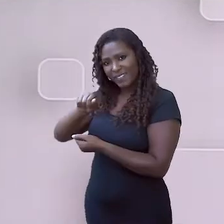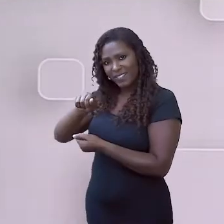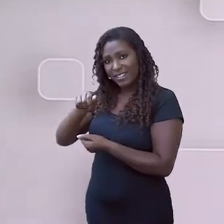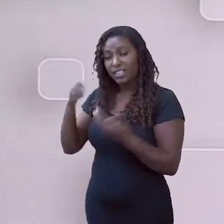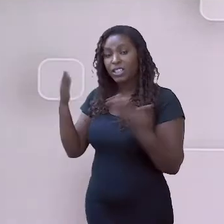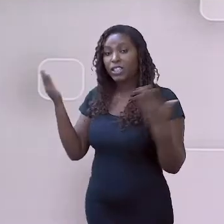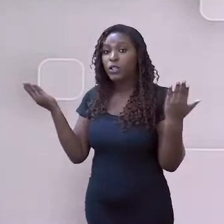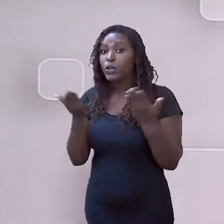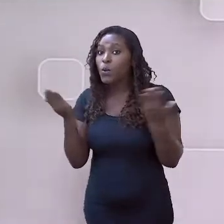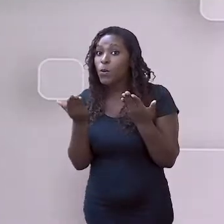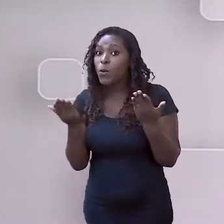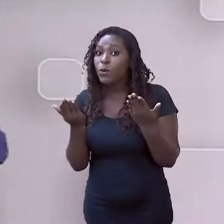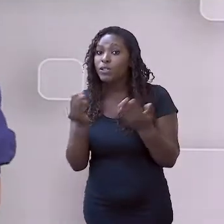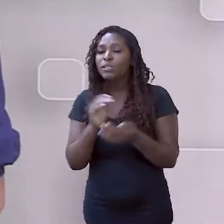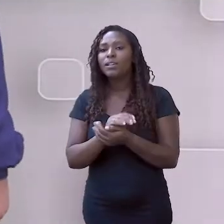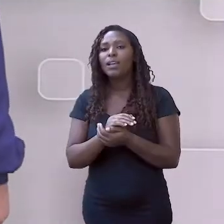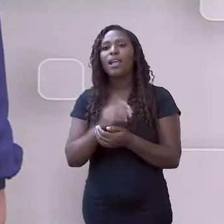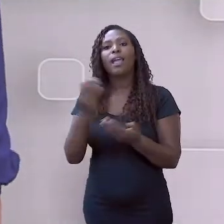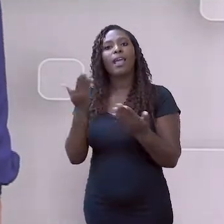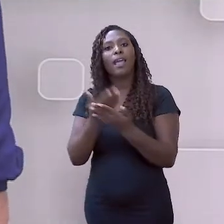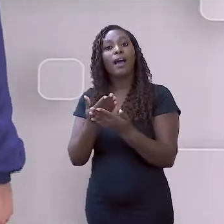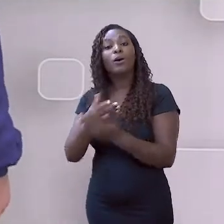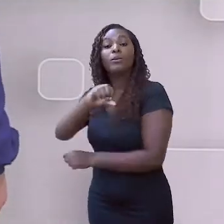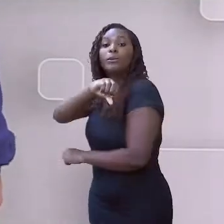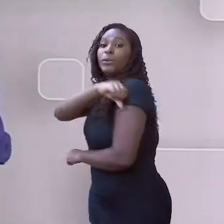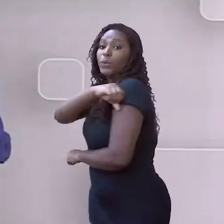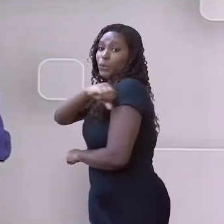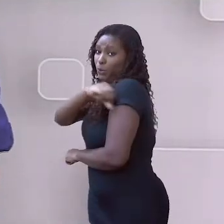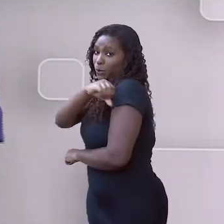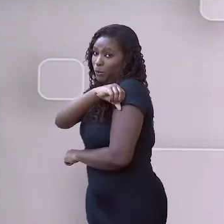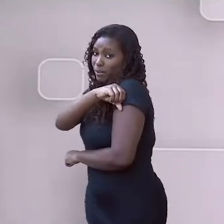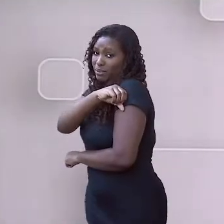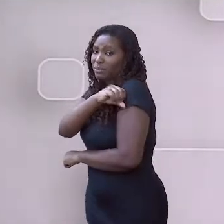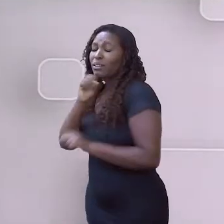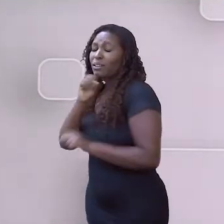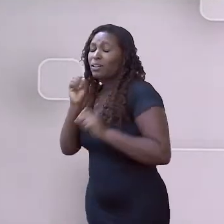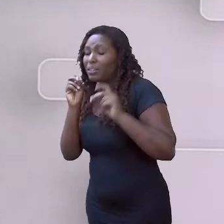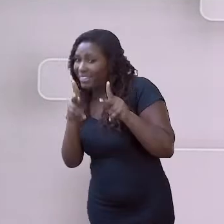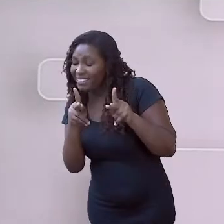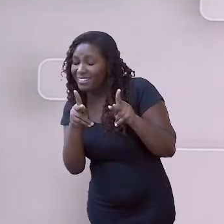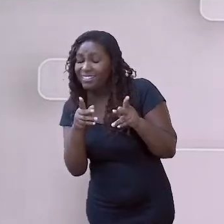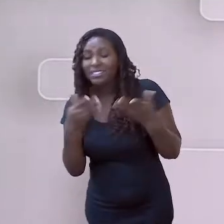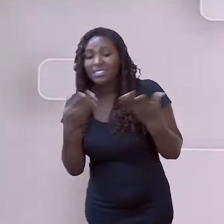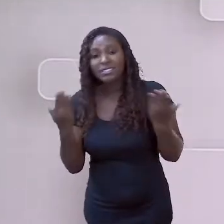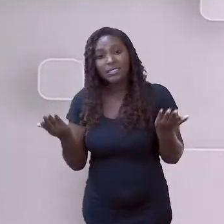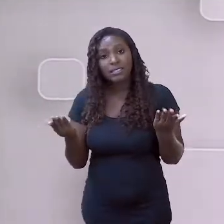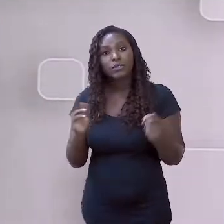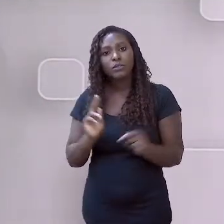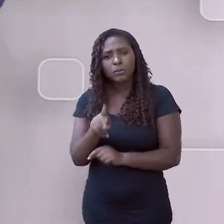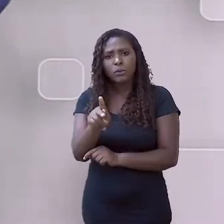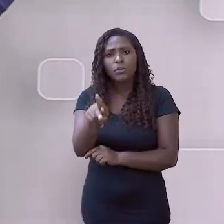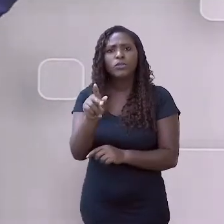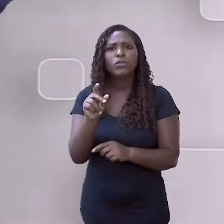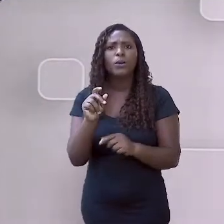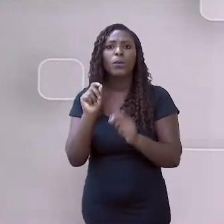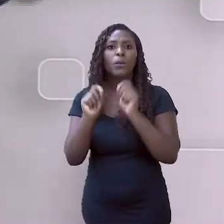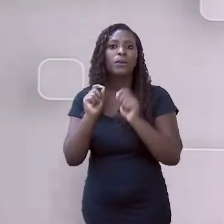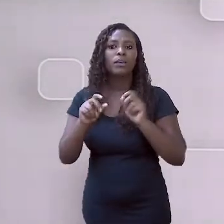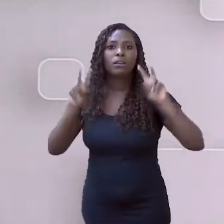8 para o 9º ano do ensino fundamental. E vamos continuar a falar